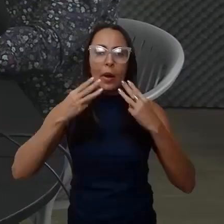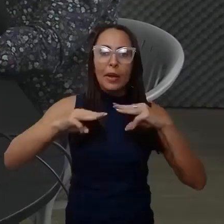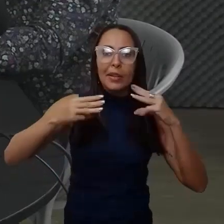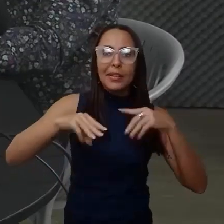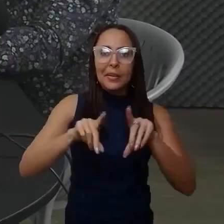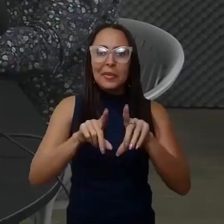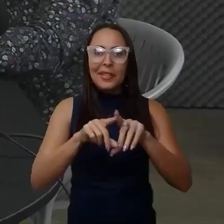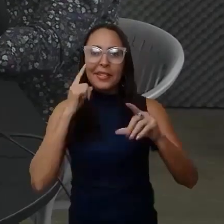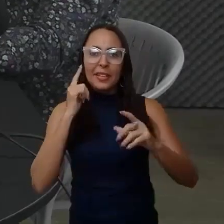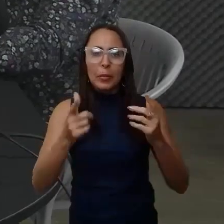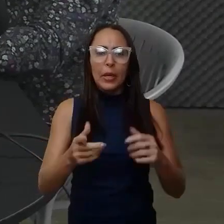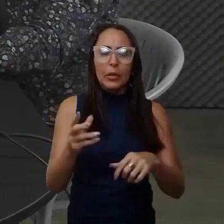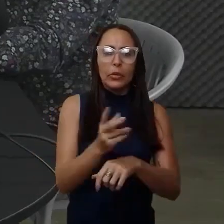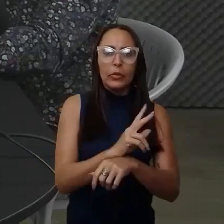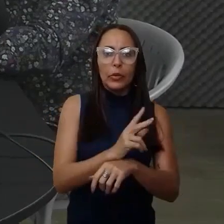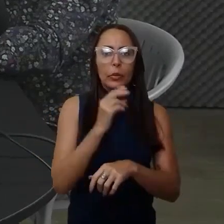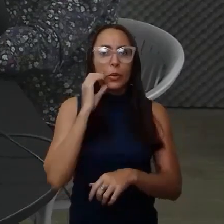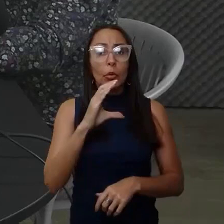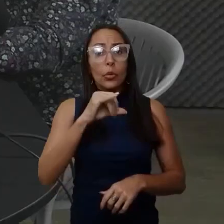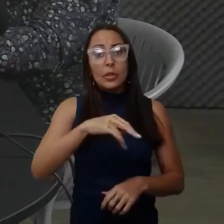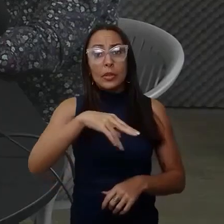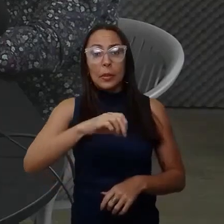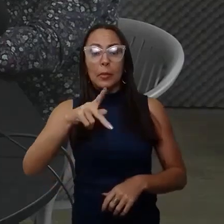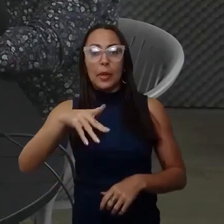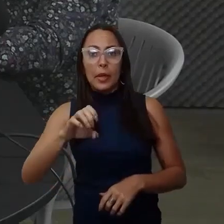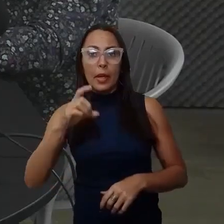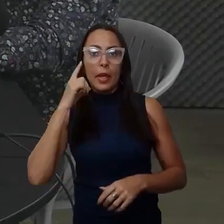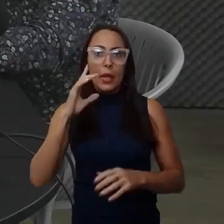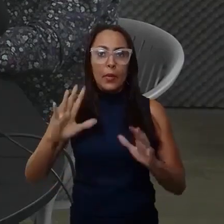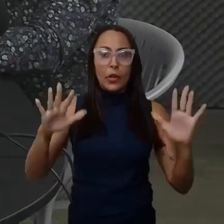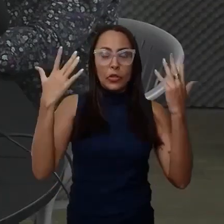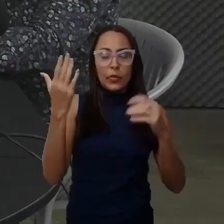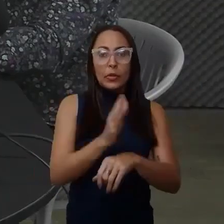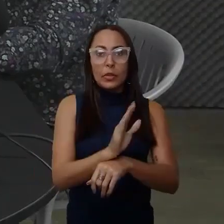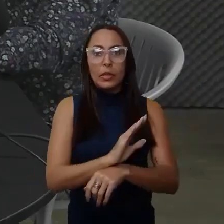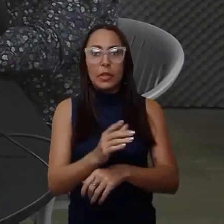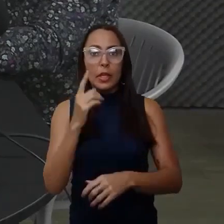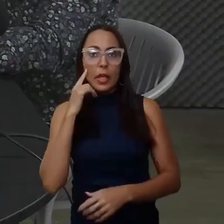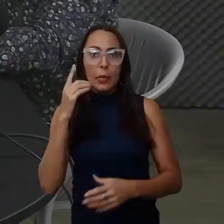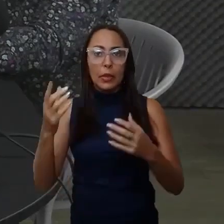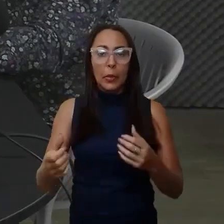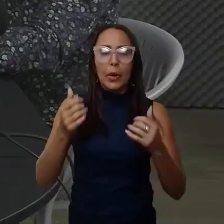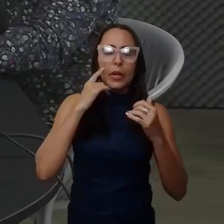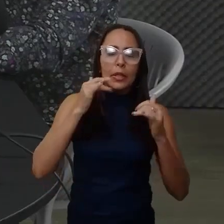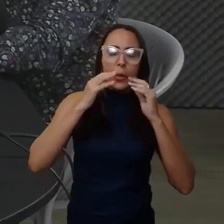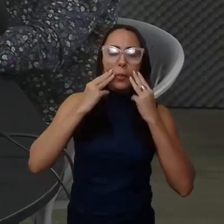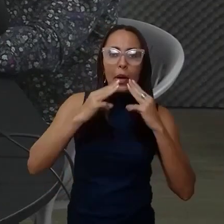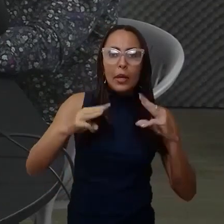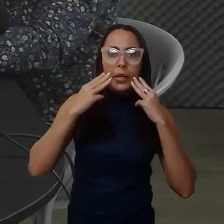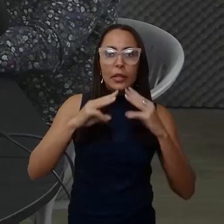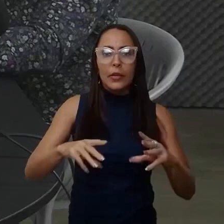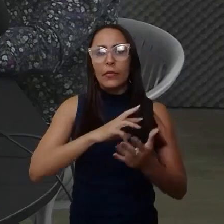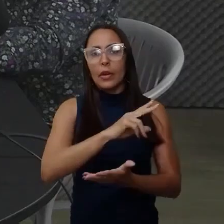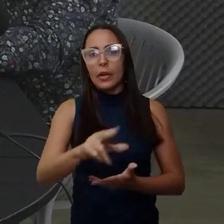em lançamento de filmes no CinePE, Festival de Cinema do Recife, ministrou aula nos cursos de jornalismo, publicidade, marketing e audiovisual em